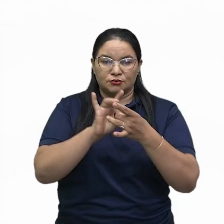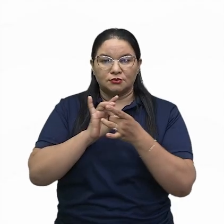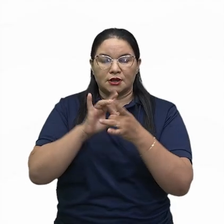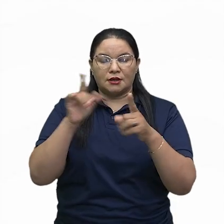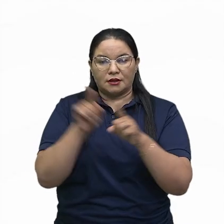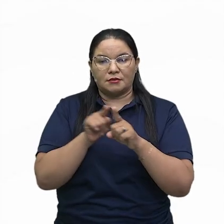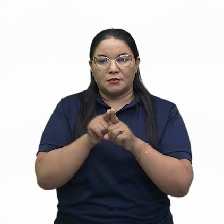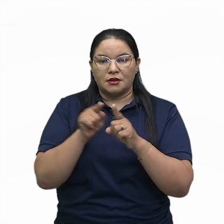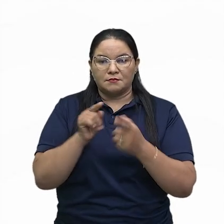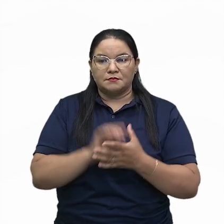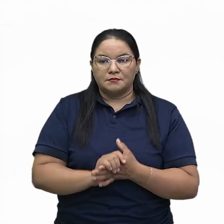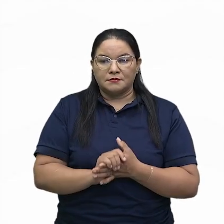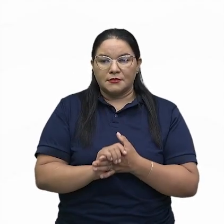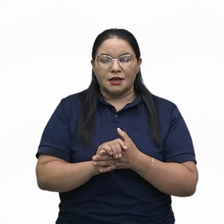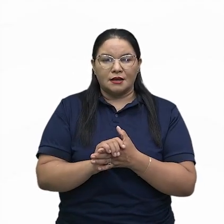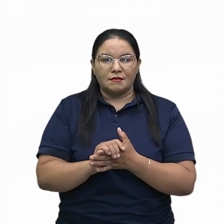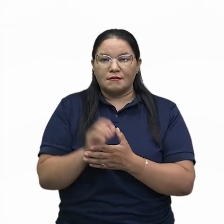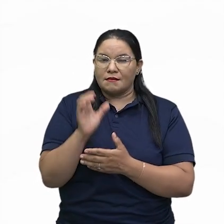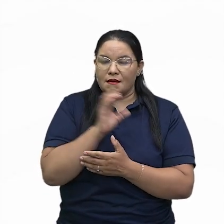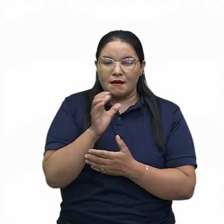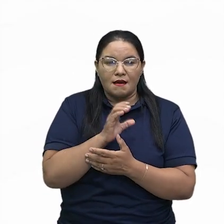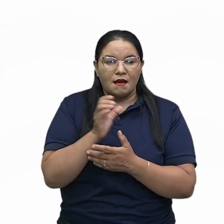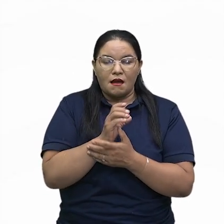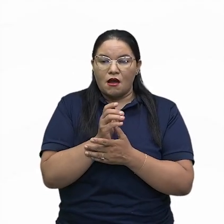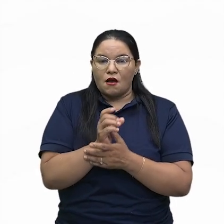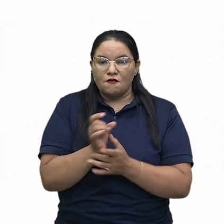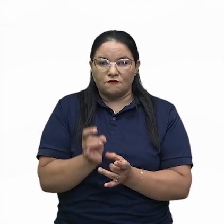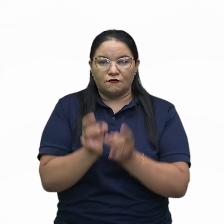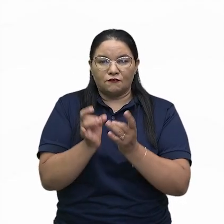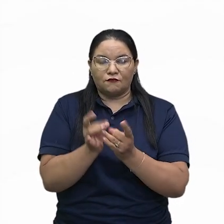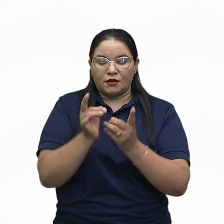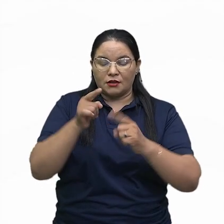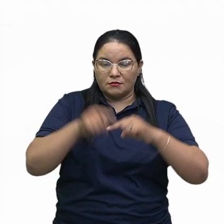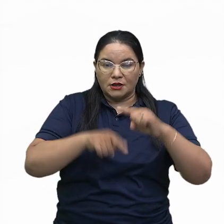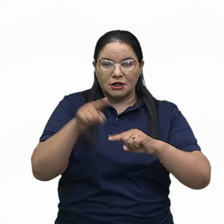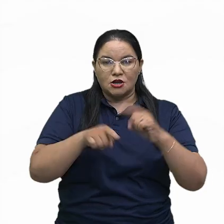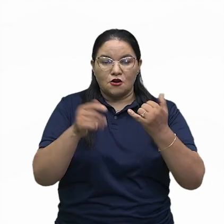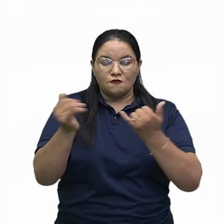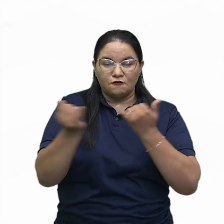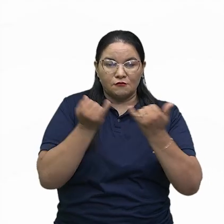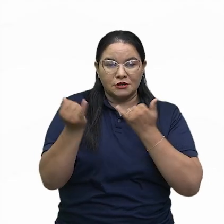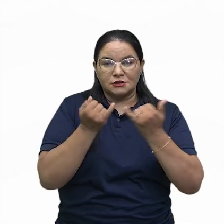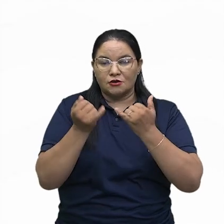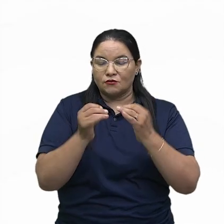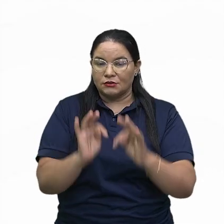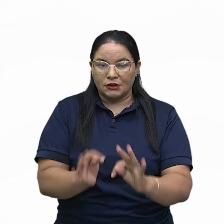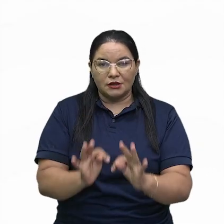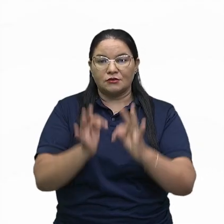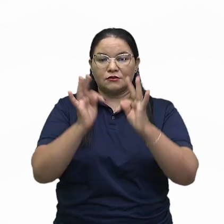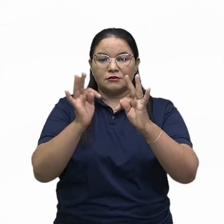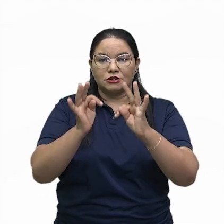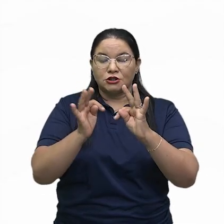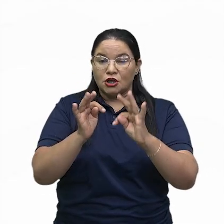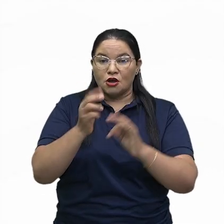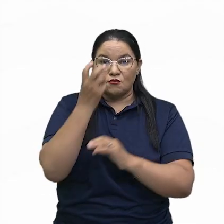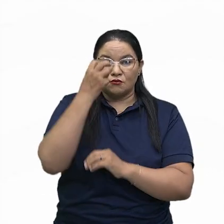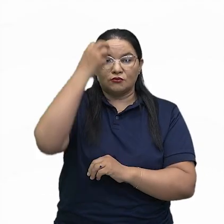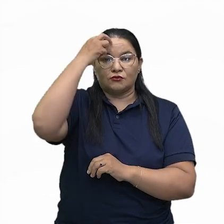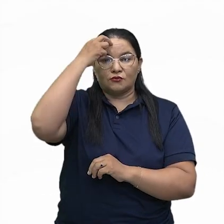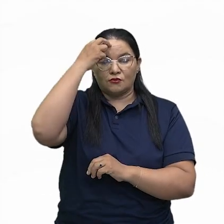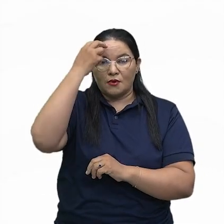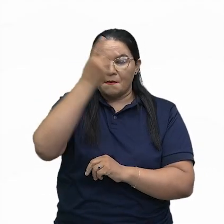ela envolve trocas rápidas de produtos, informações, tecnologias,